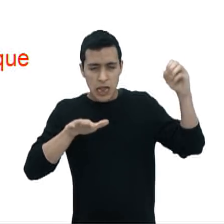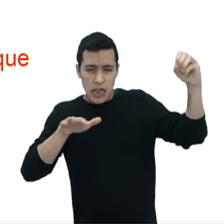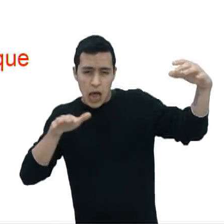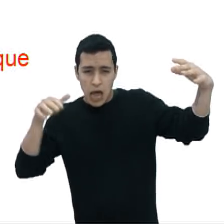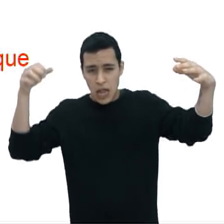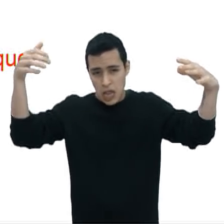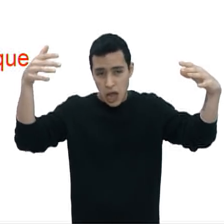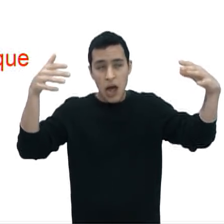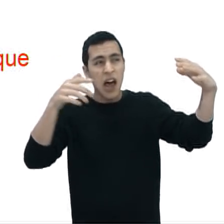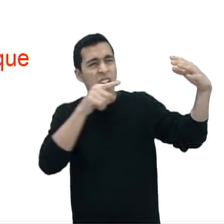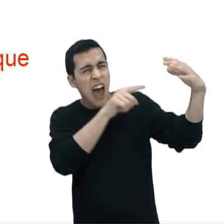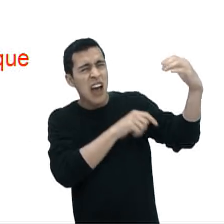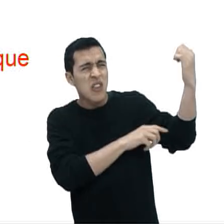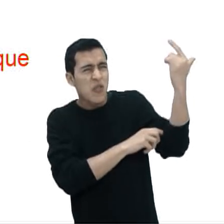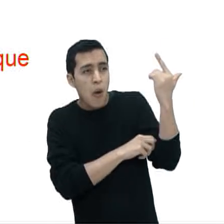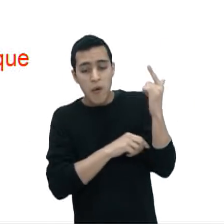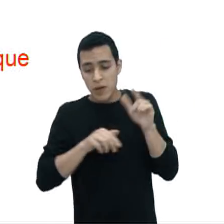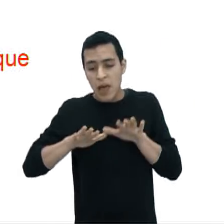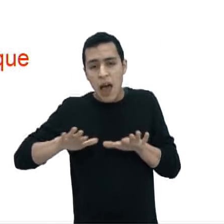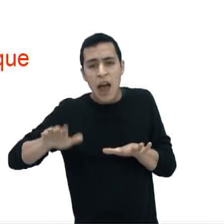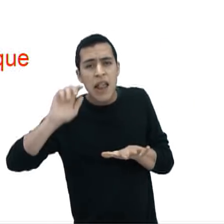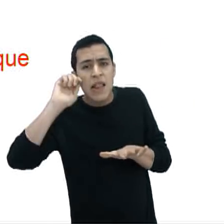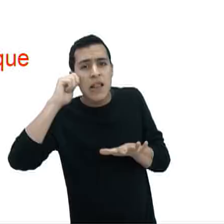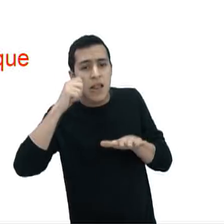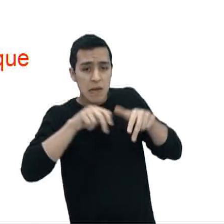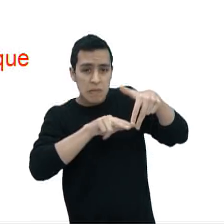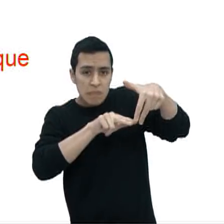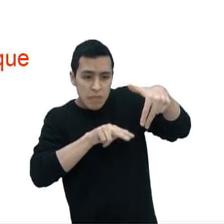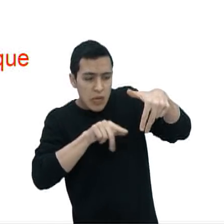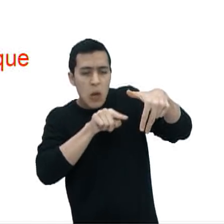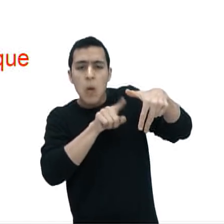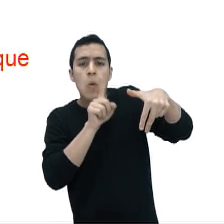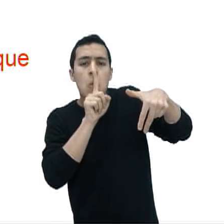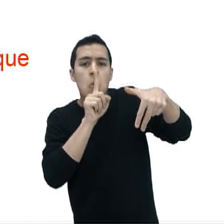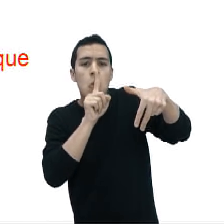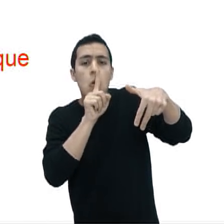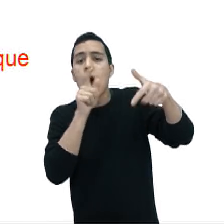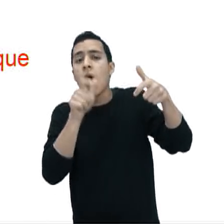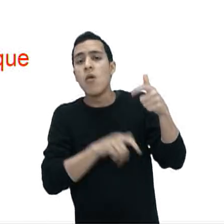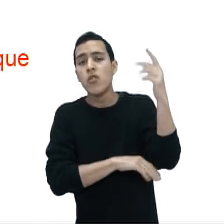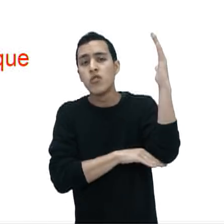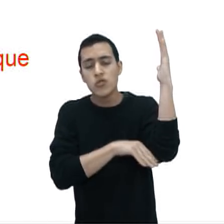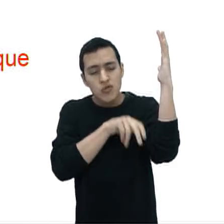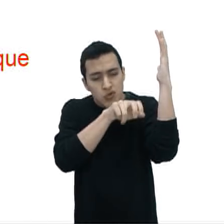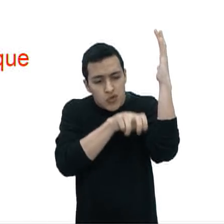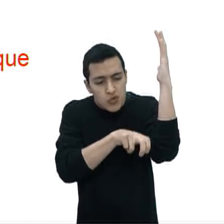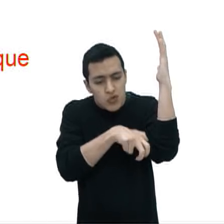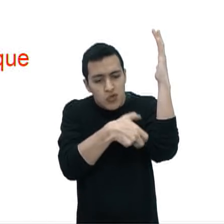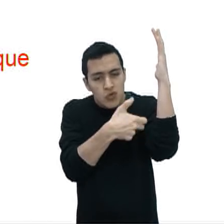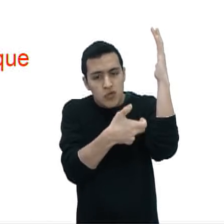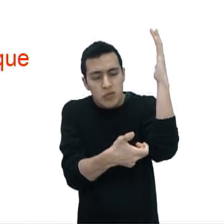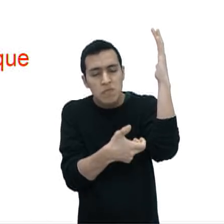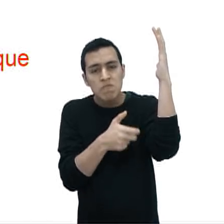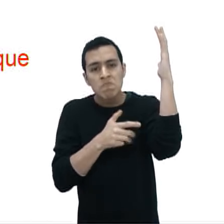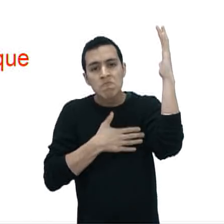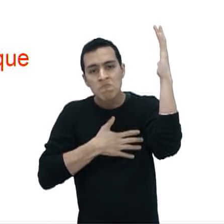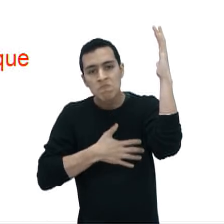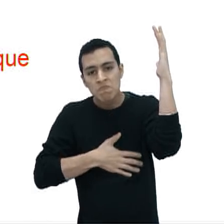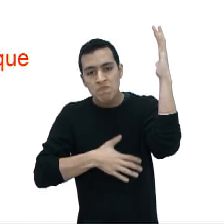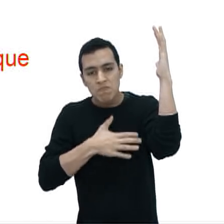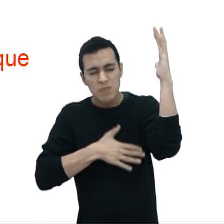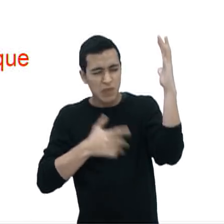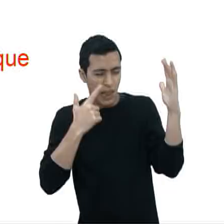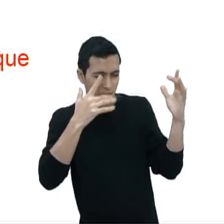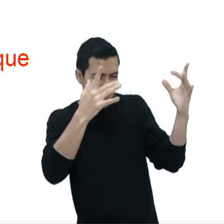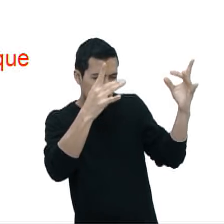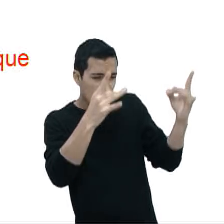representando o sol e um jogo de sombras. Curupira está descansando, deitado embaixo de uma árvore, né? Então, eu tenho aqui a